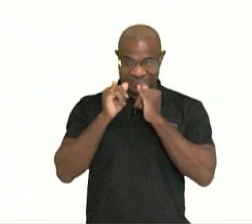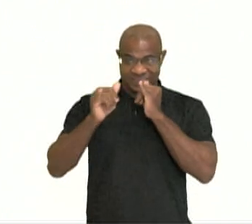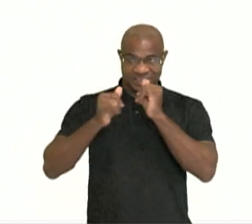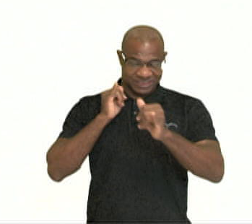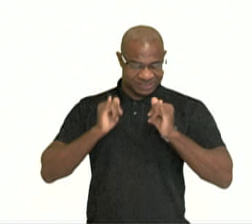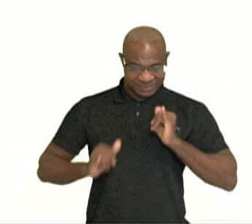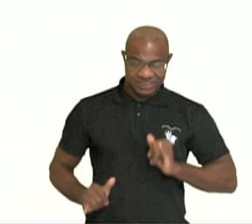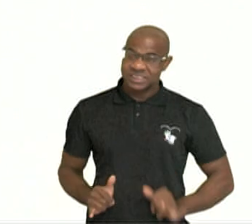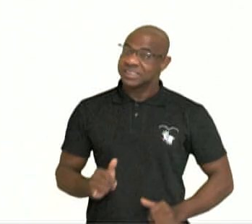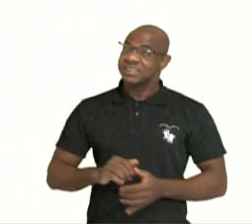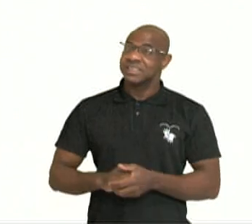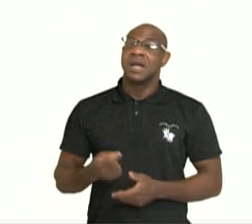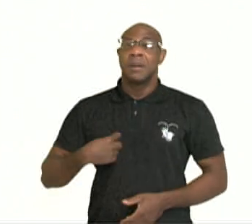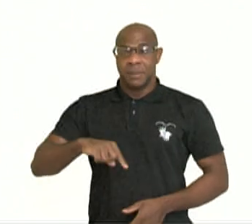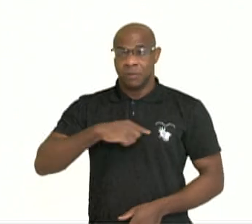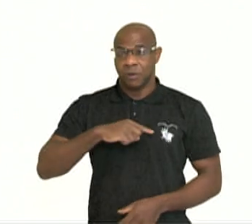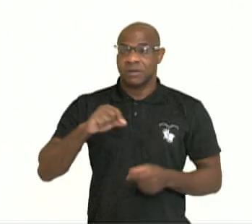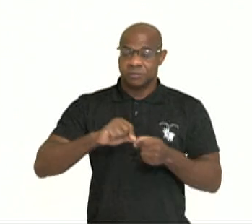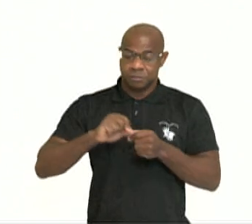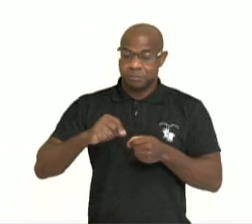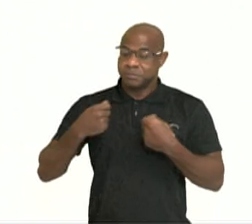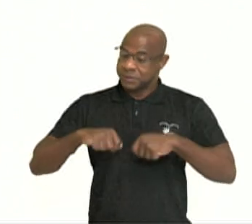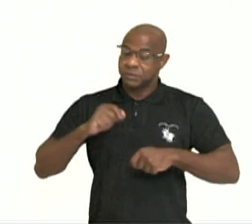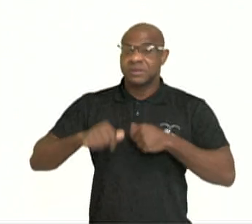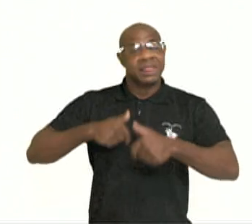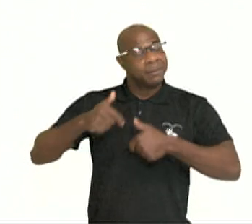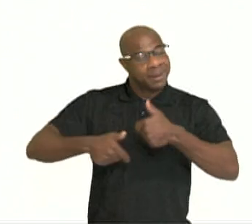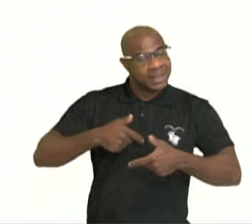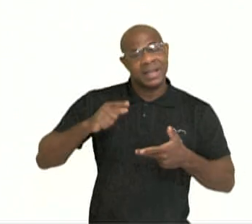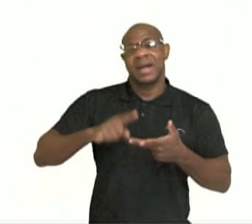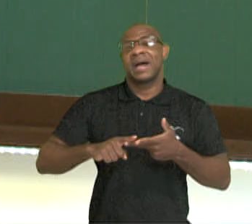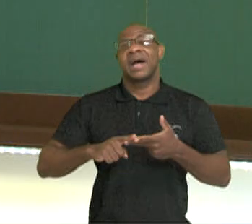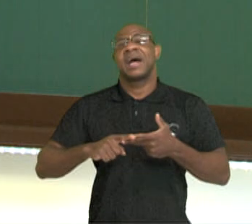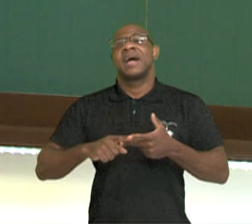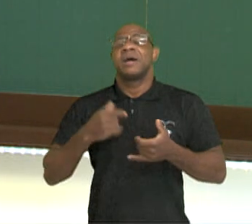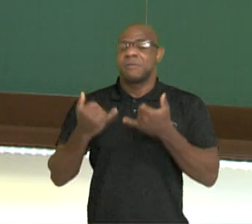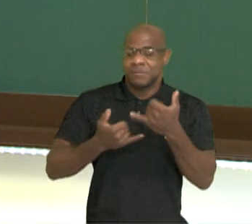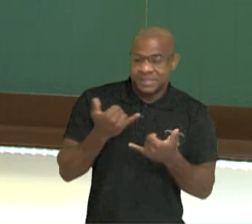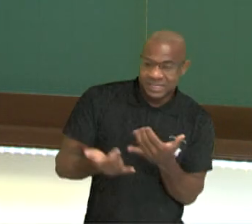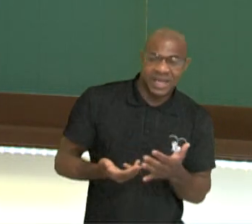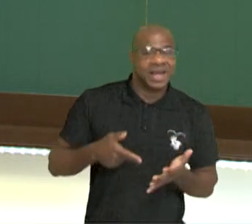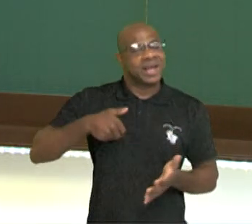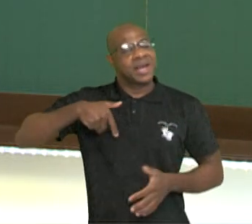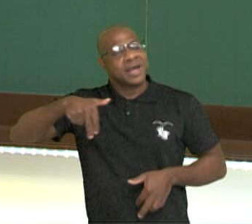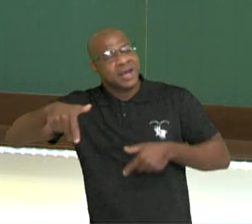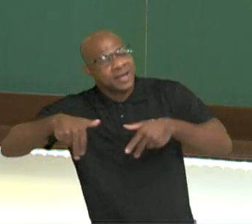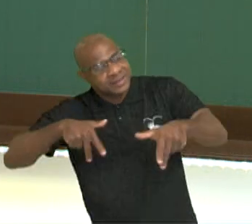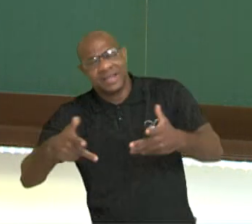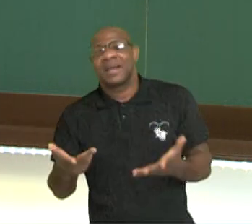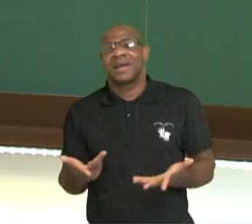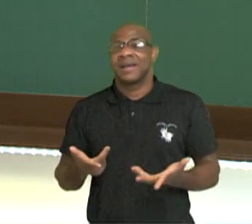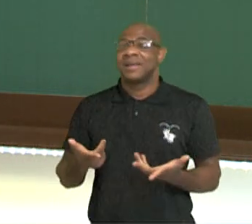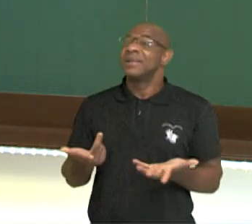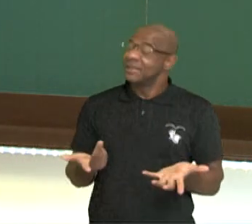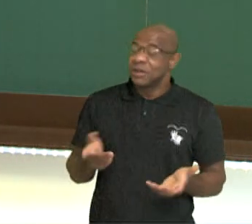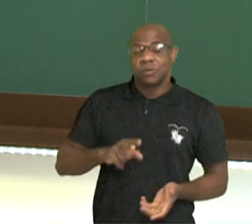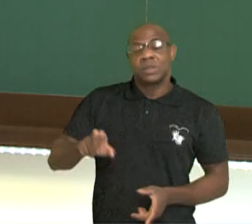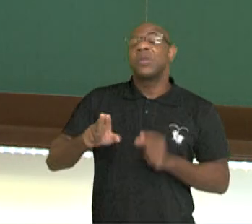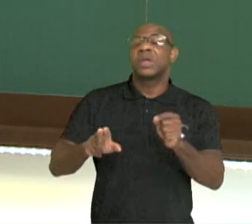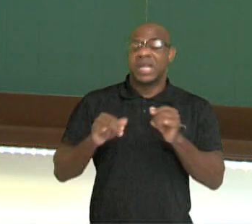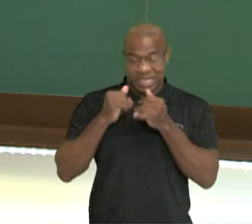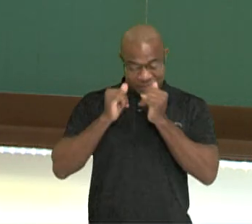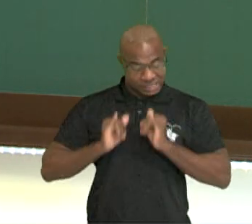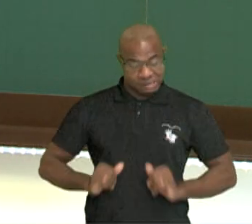ou seja, fazer as nossas atividades diárias. Fora isso, se eu utilizo o solo para a criação